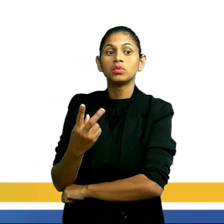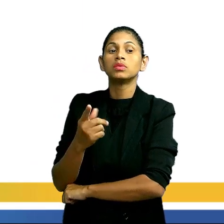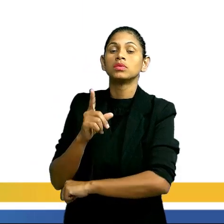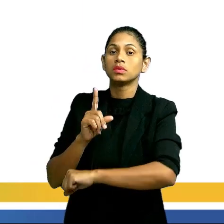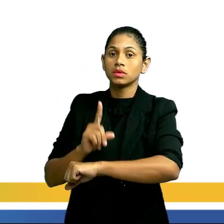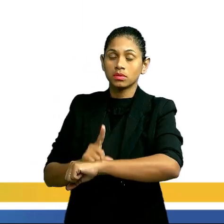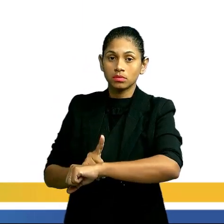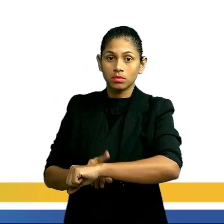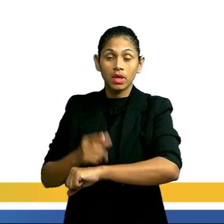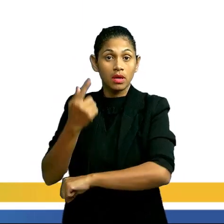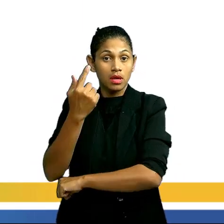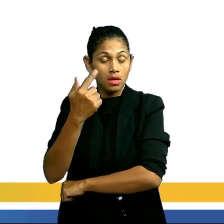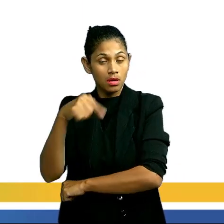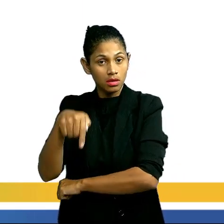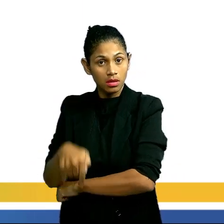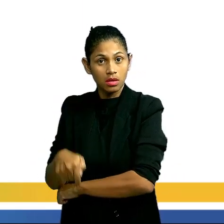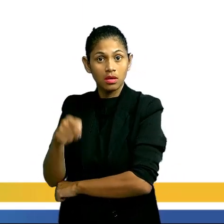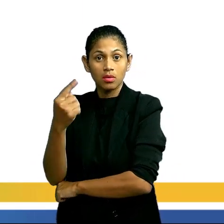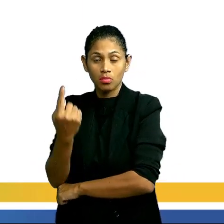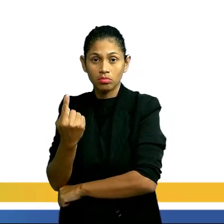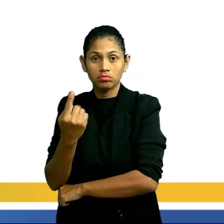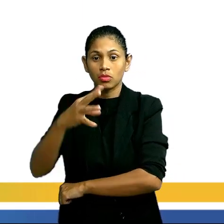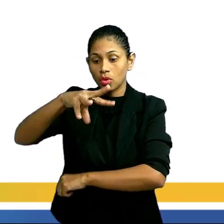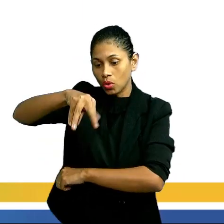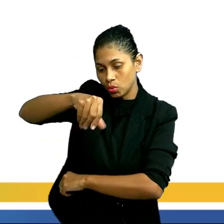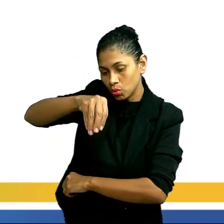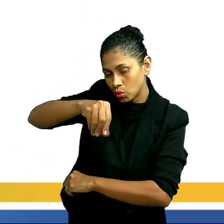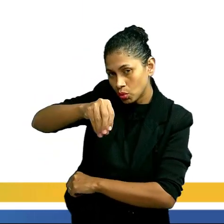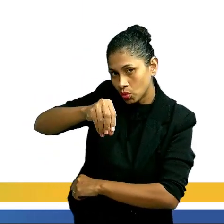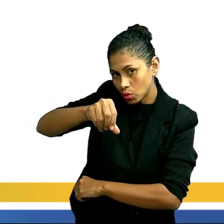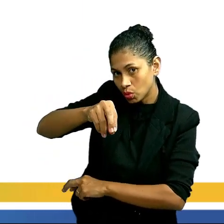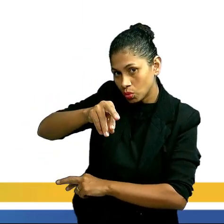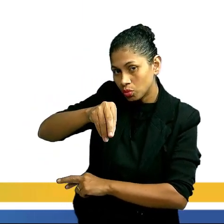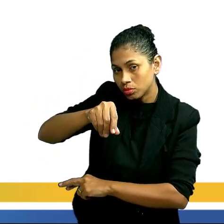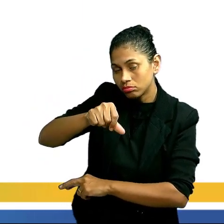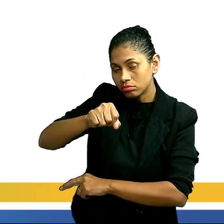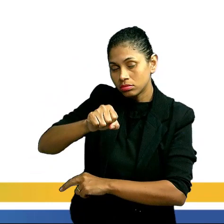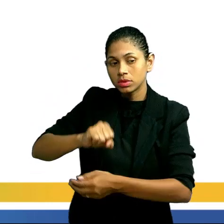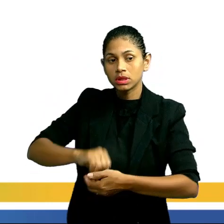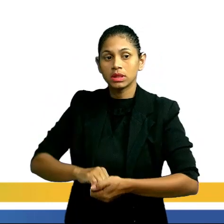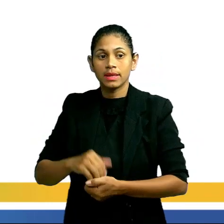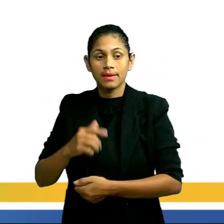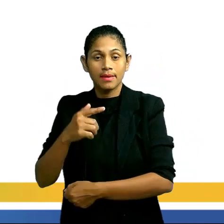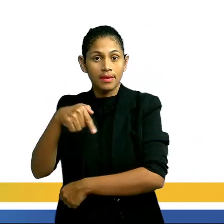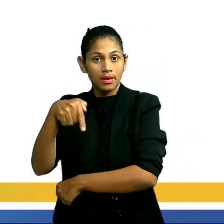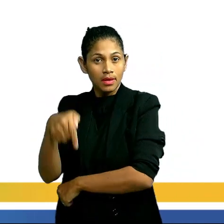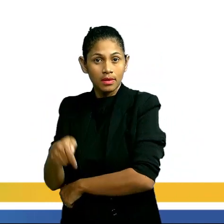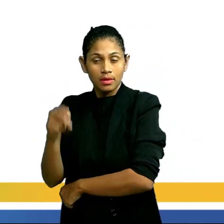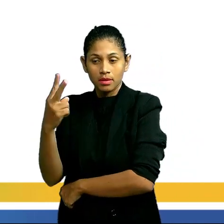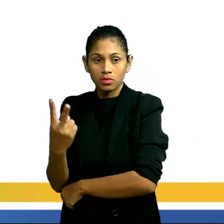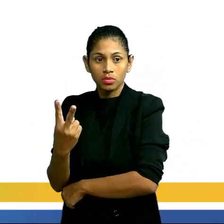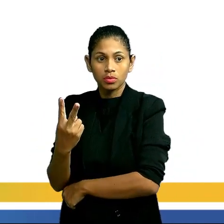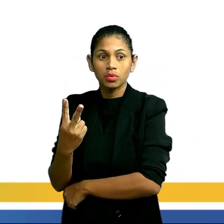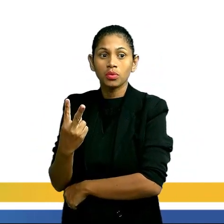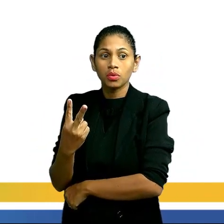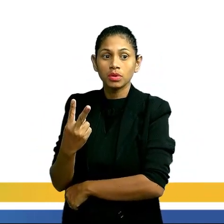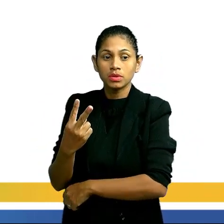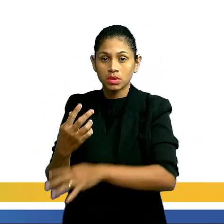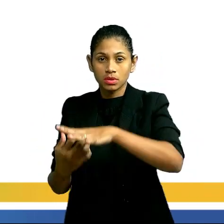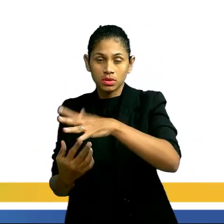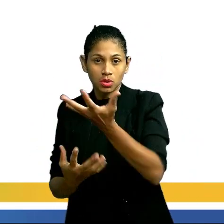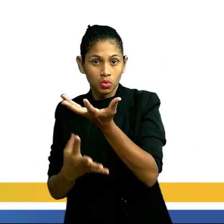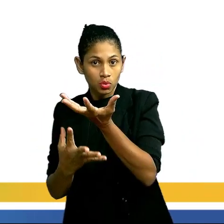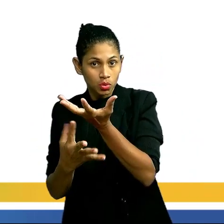da torneira, Q2 vai ser do ralo, respectivamente. A vazão do reservatório vai ser